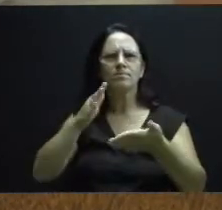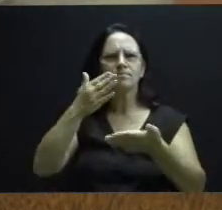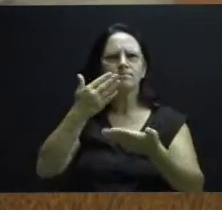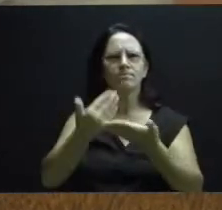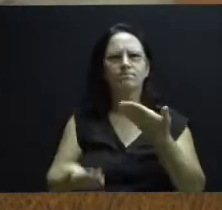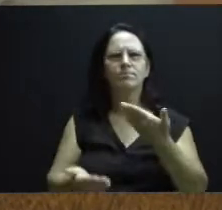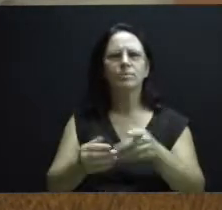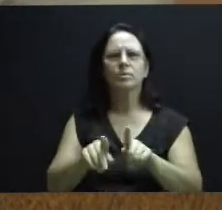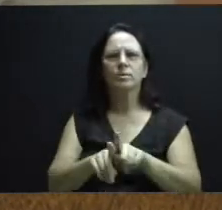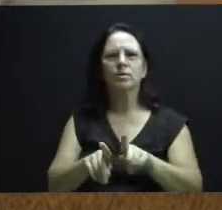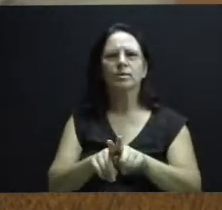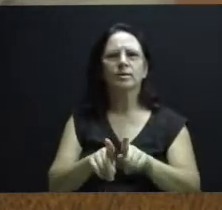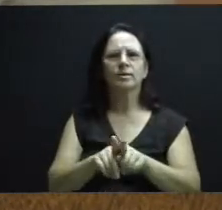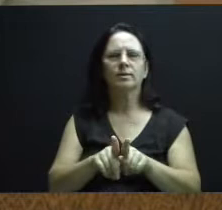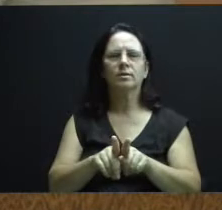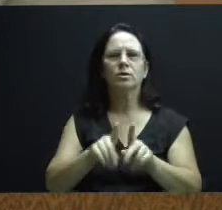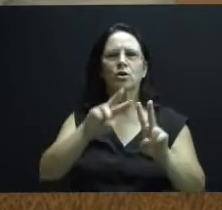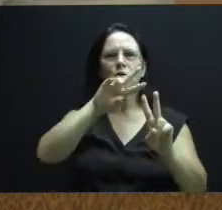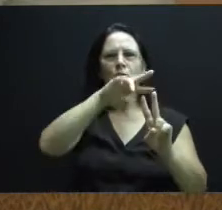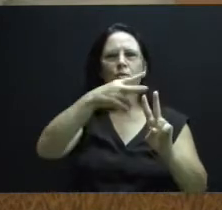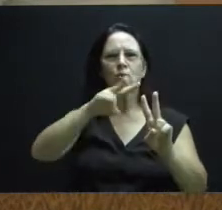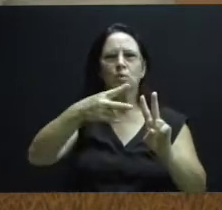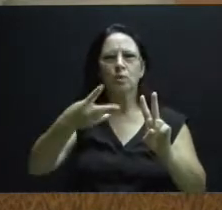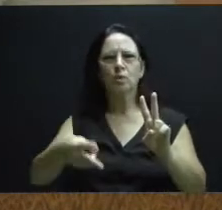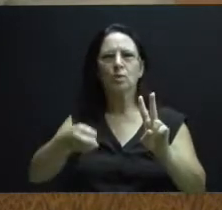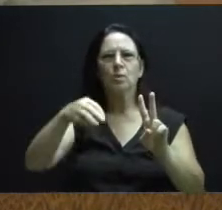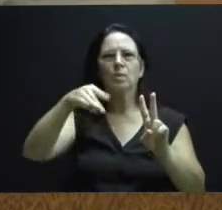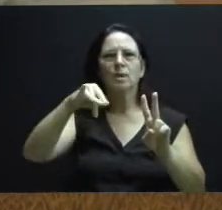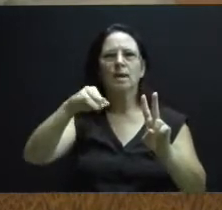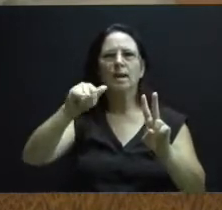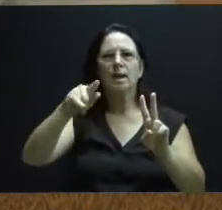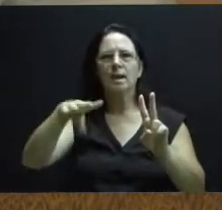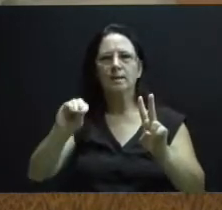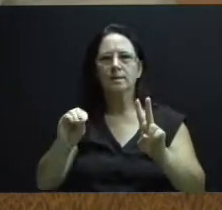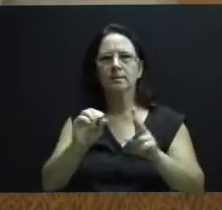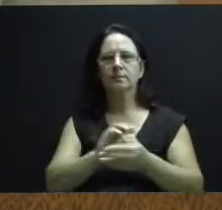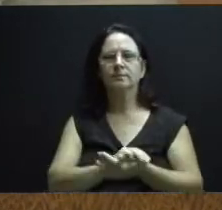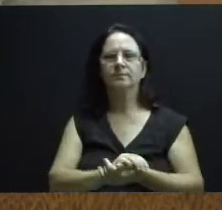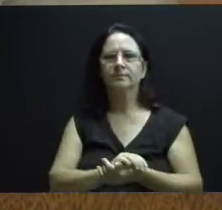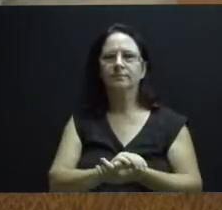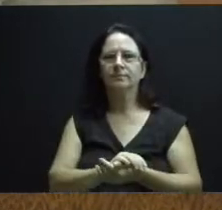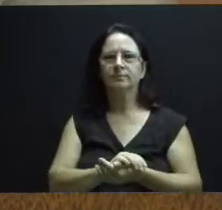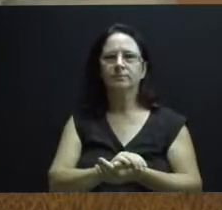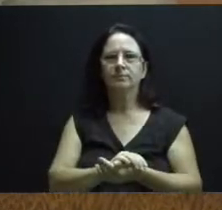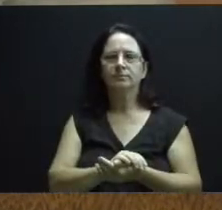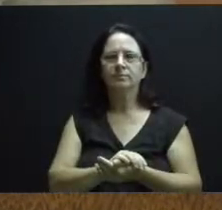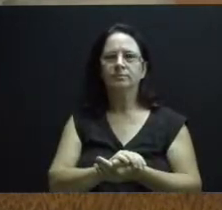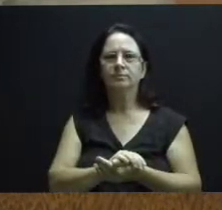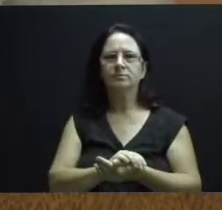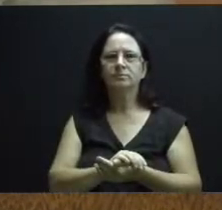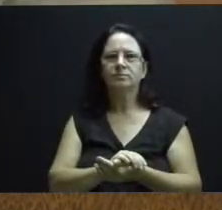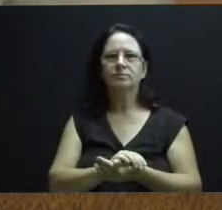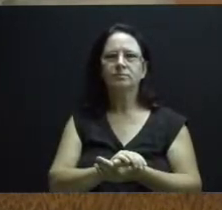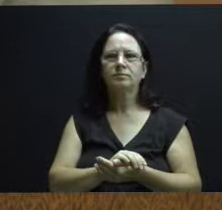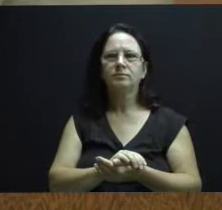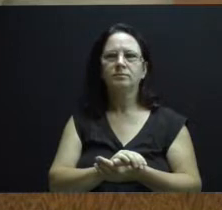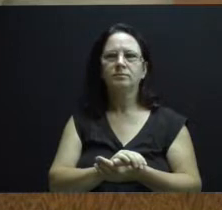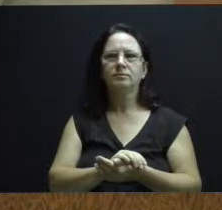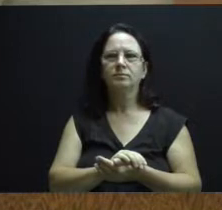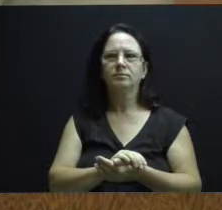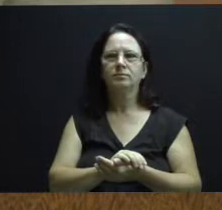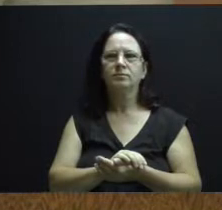ocasionado por uma barragem de mineração como com o passar dos tempos os desastres